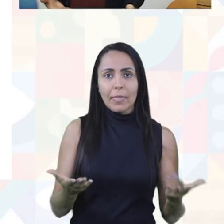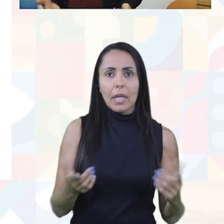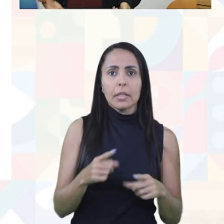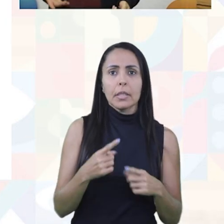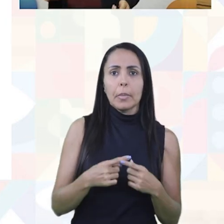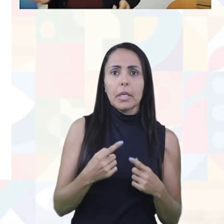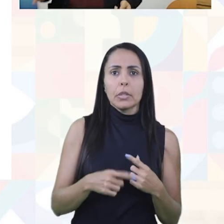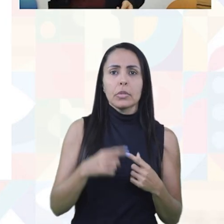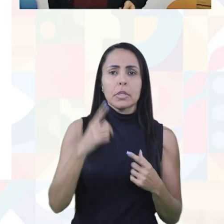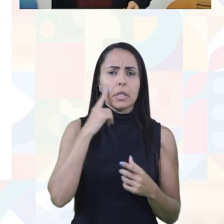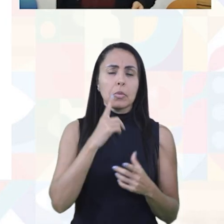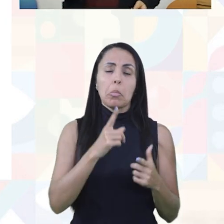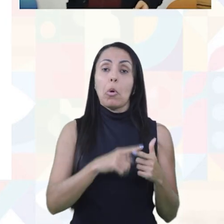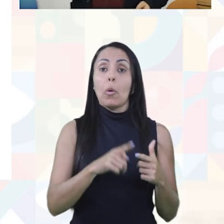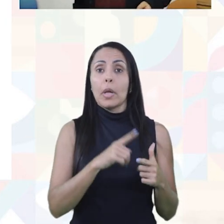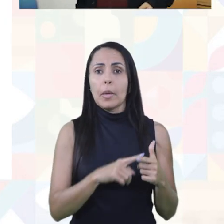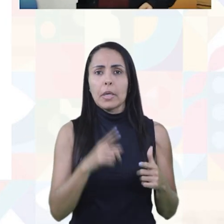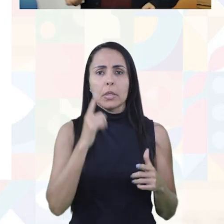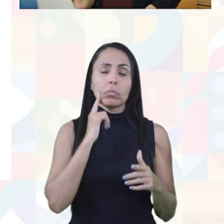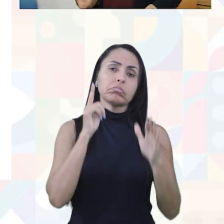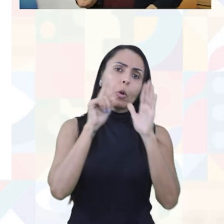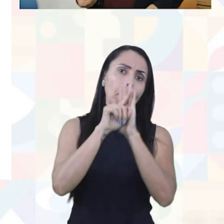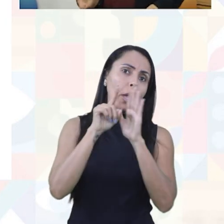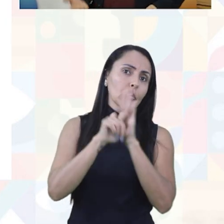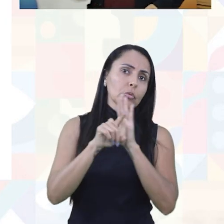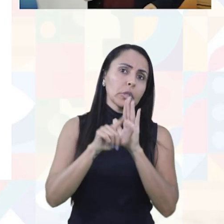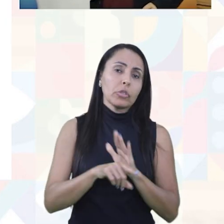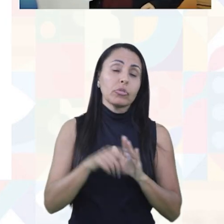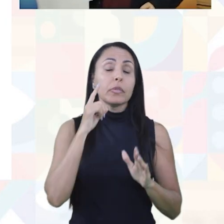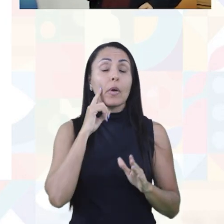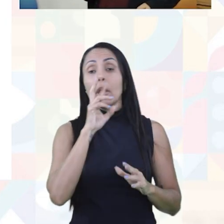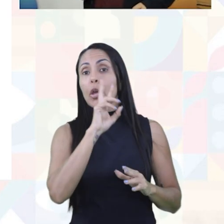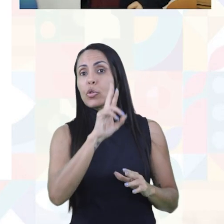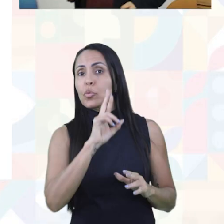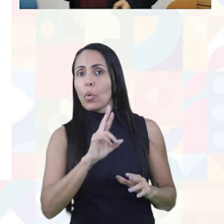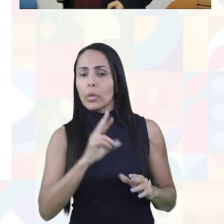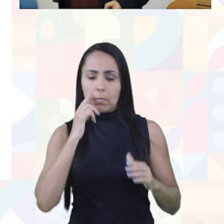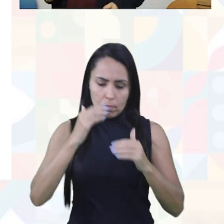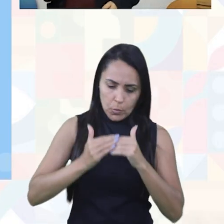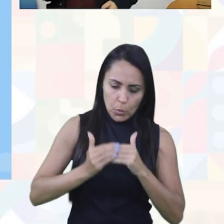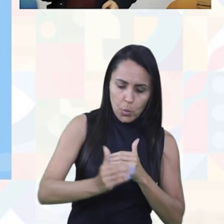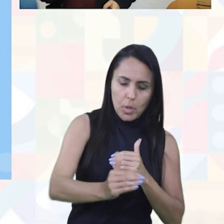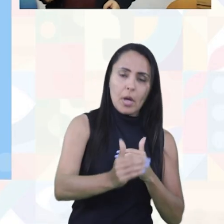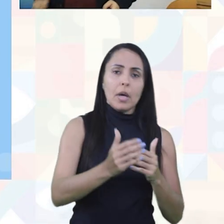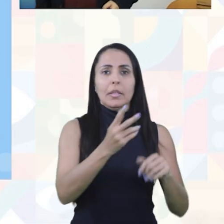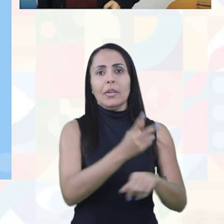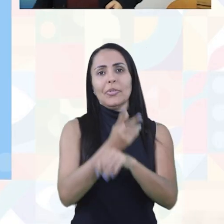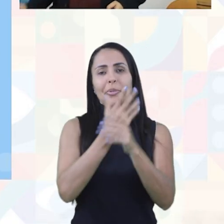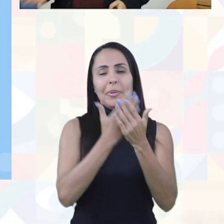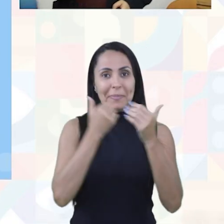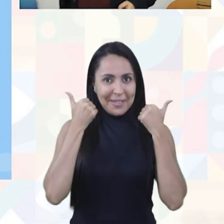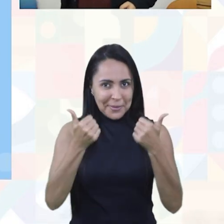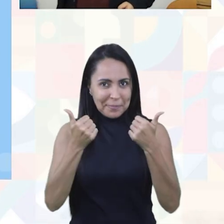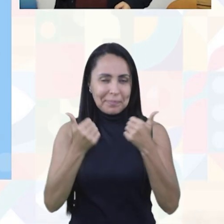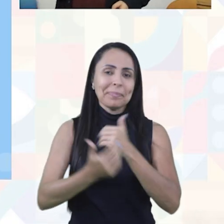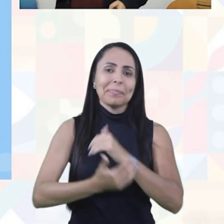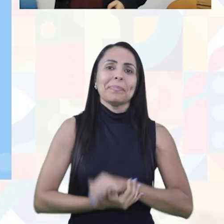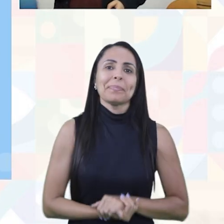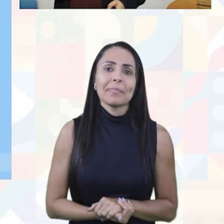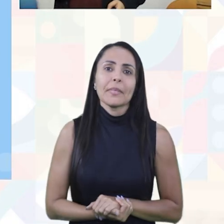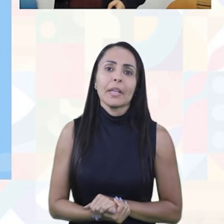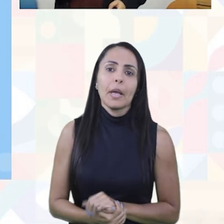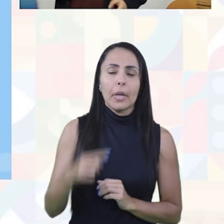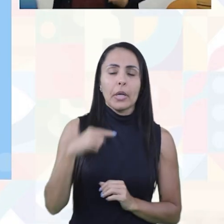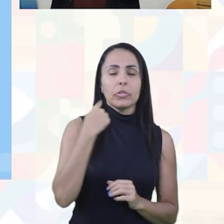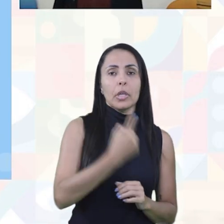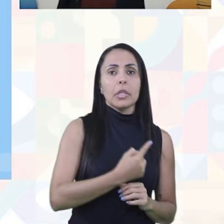do acidente, né? São perguntas que a gente vai procurar responder durante essa nossa videoaula, certo? Para a gente